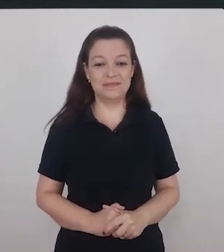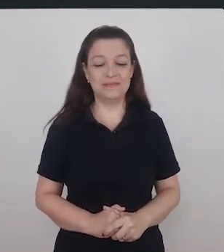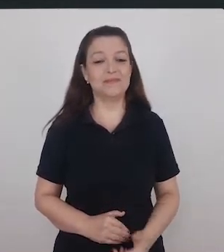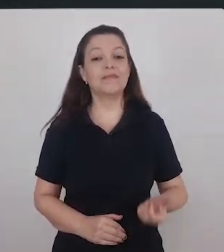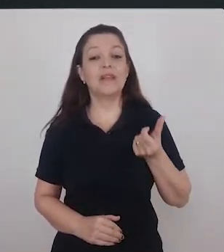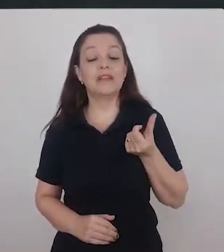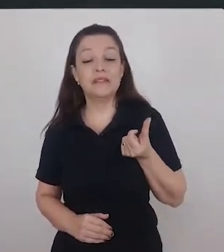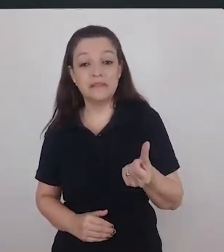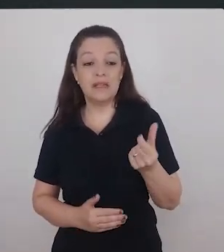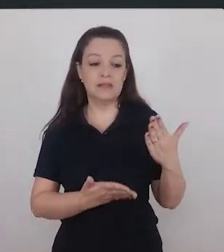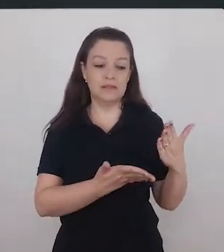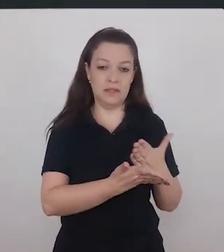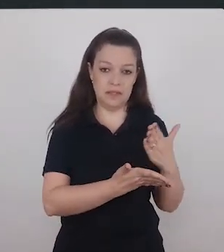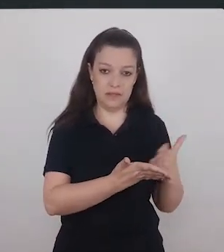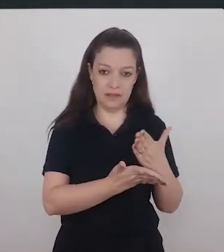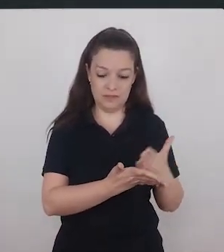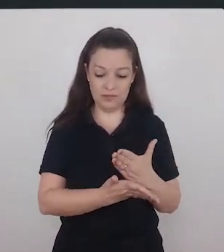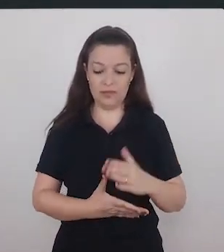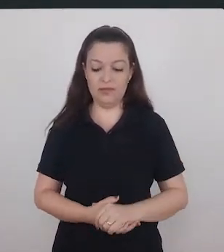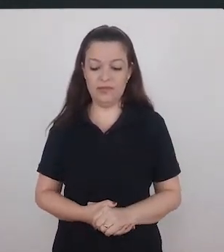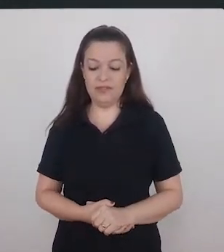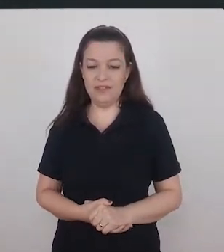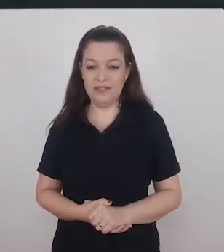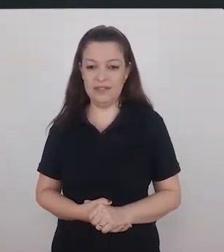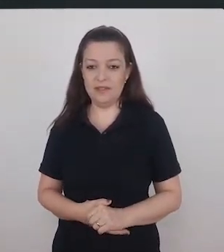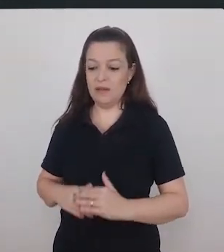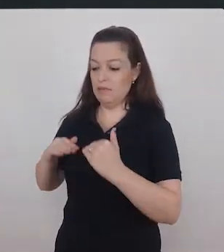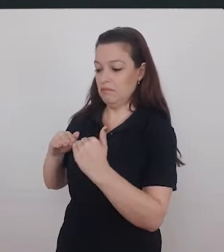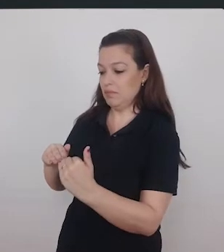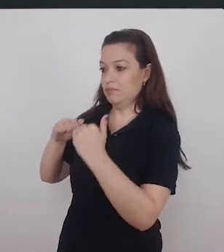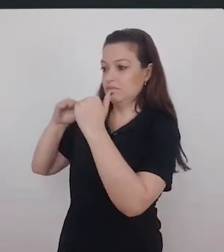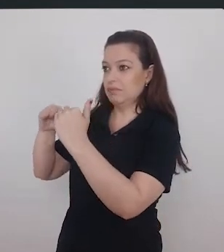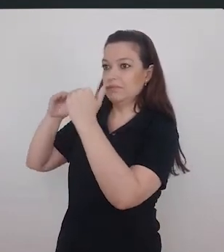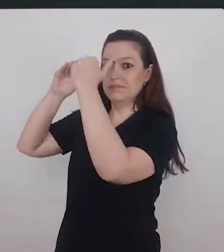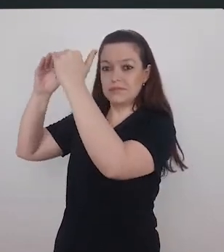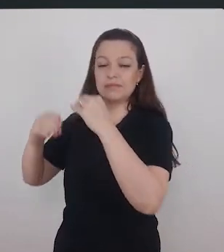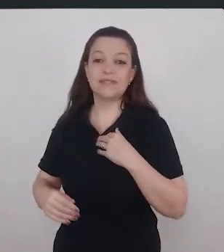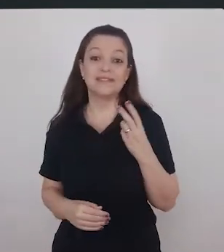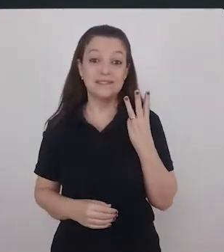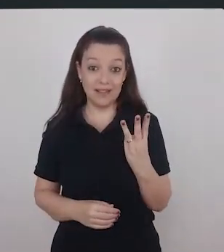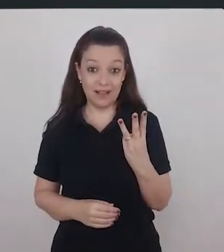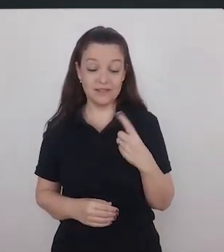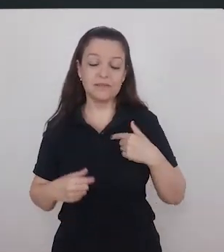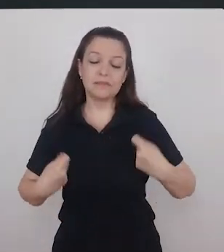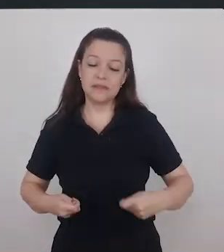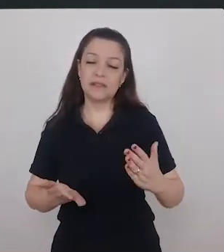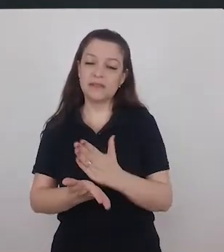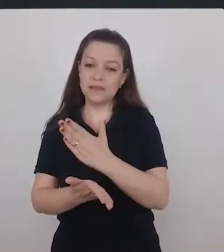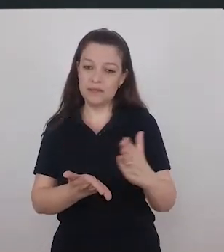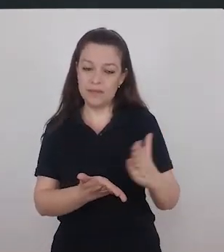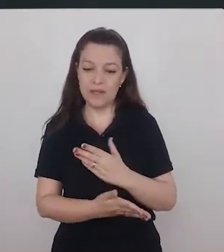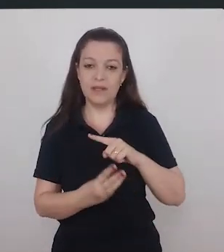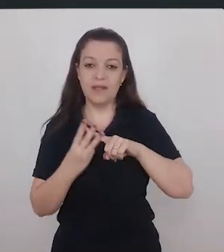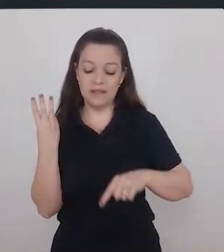1, 2, 3, 4, 5, 6. Se são 6 para ter 3 prateleiras, então vamos separar em 3.